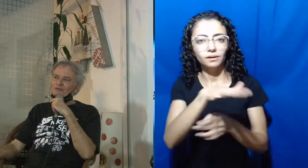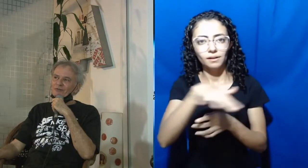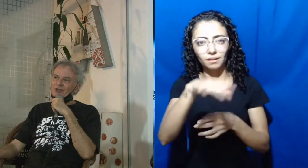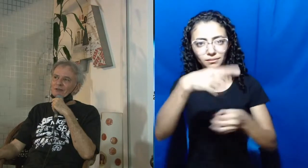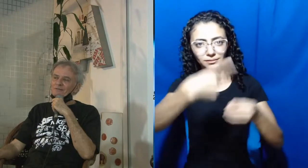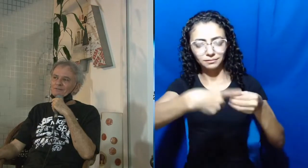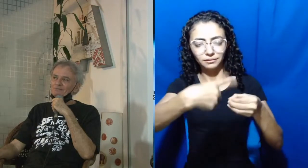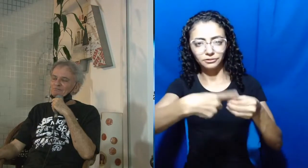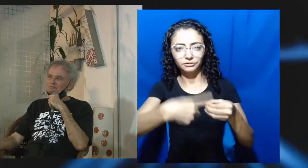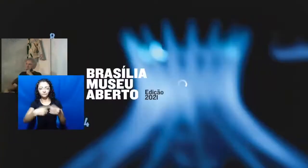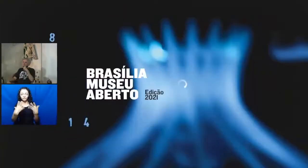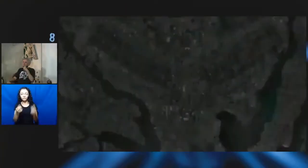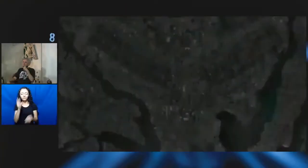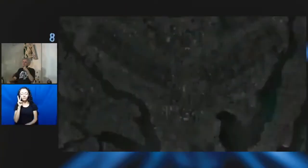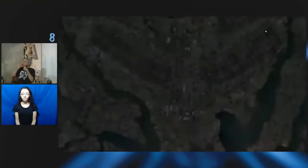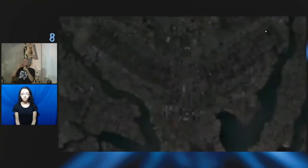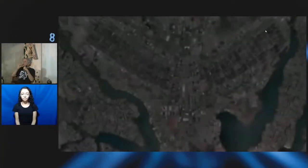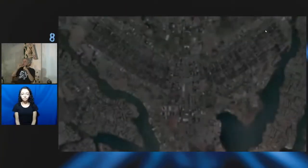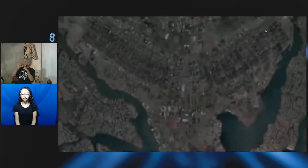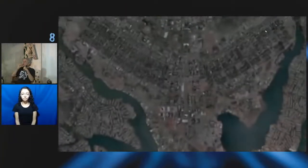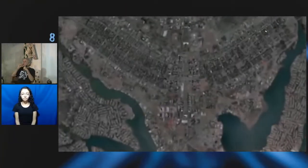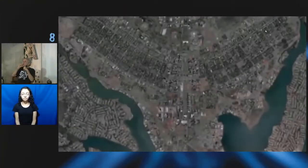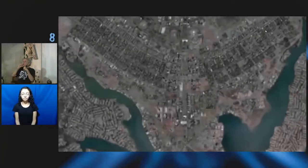diz lá.